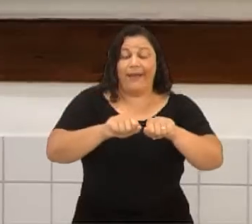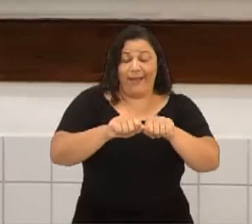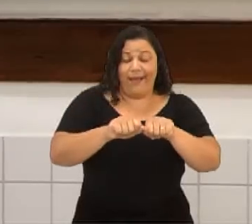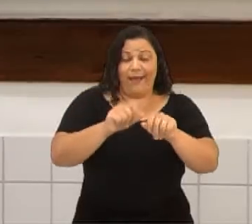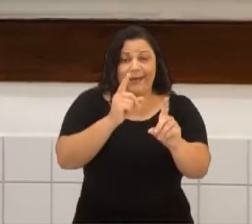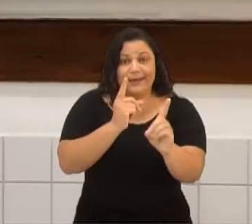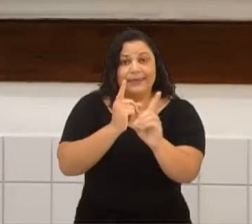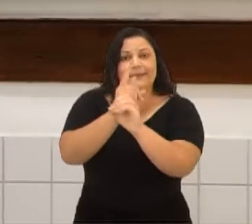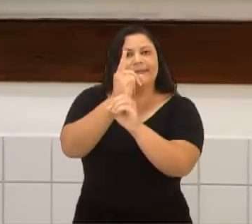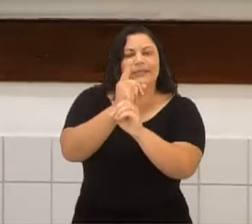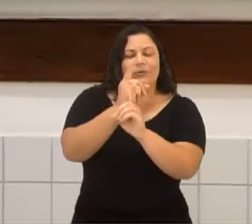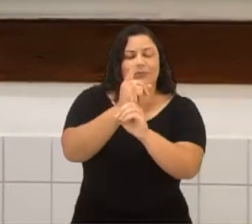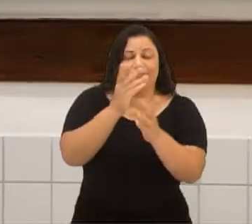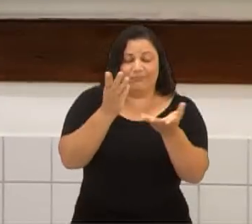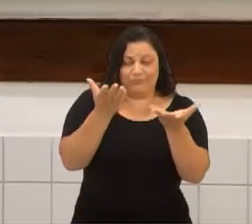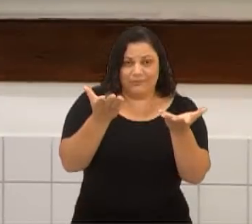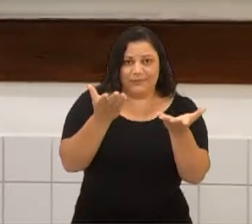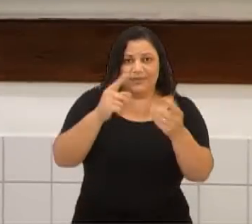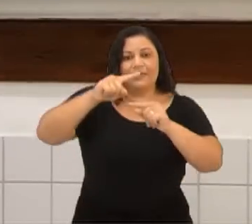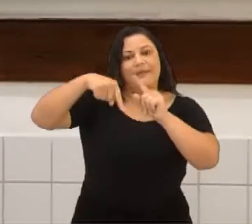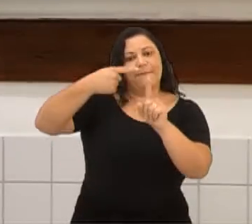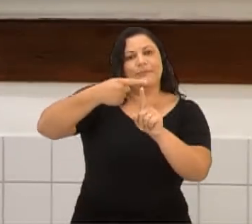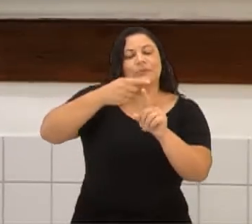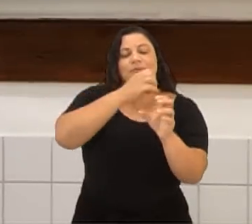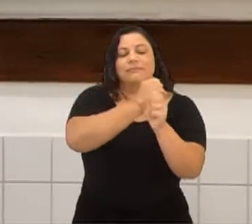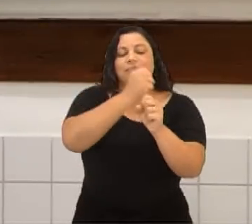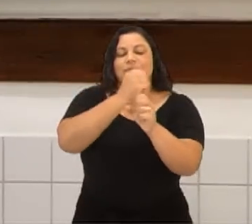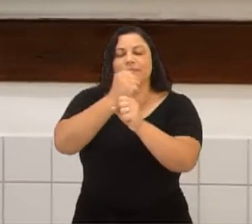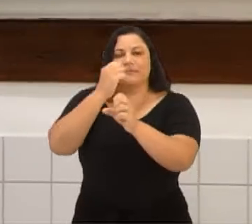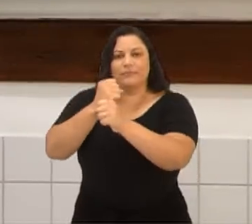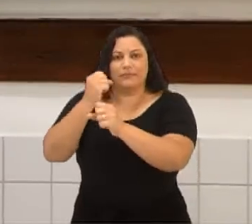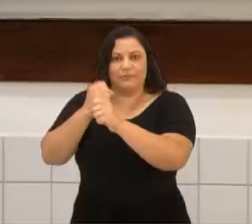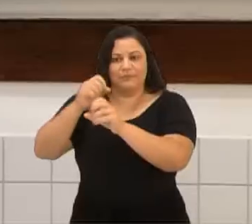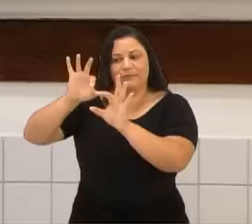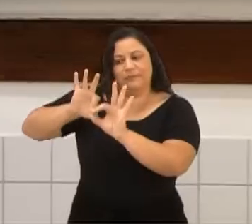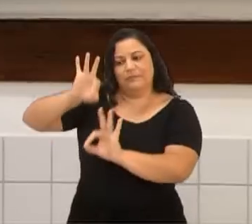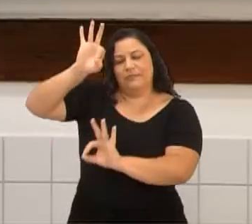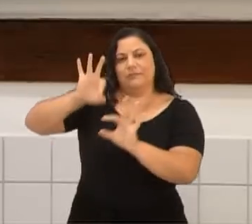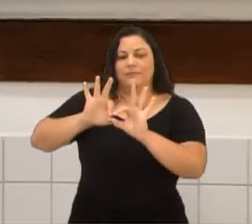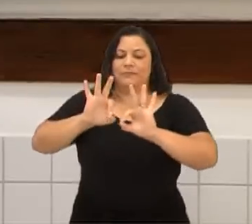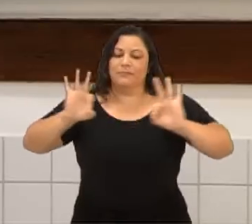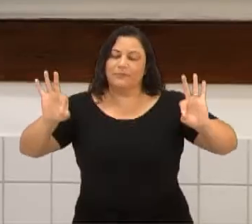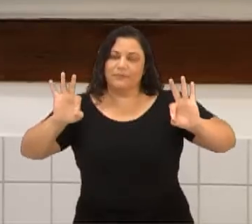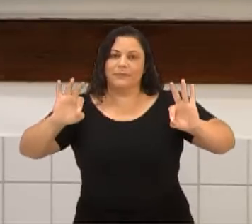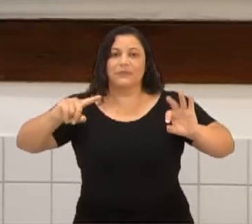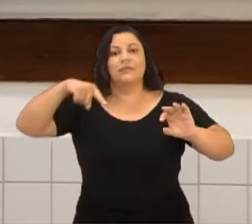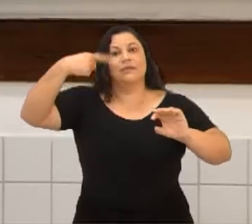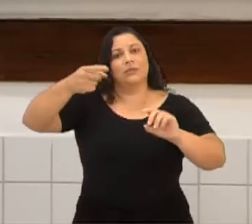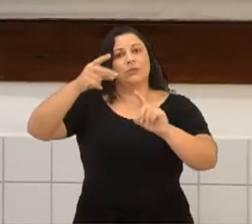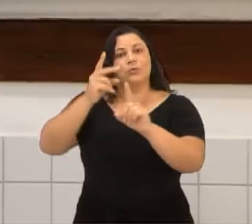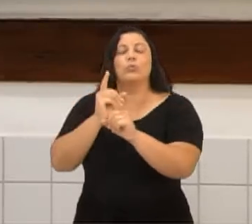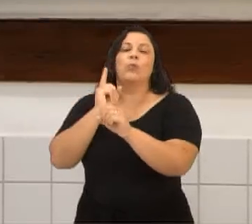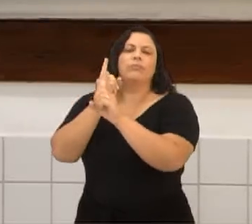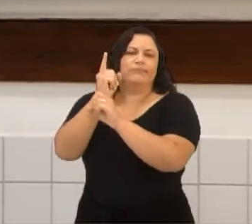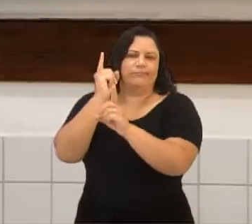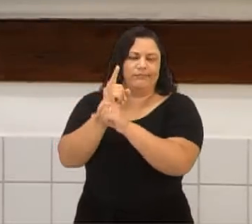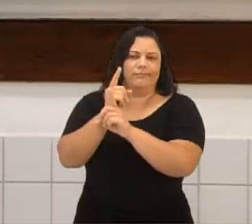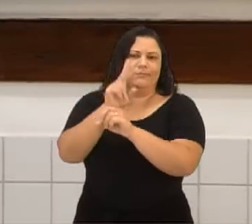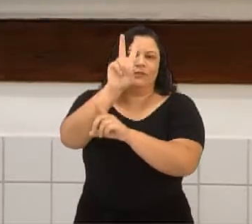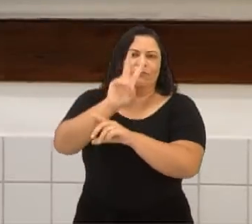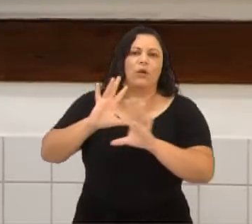depois calcular pelo valor que mede cada parte do metro quadrado da área, para daí achar o valor do apartamento